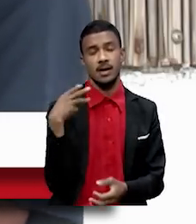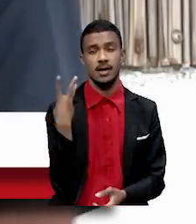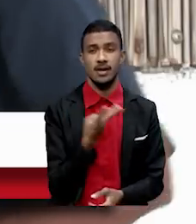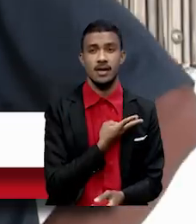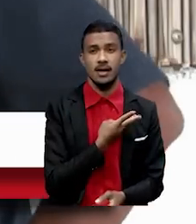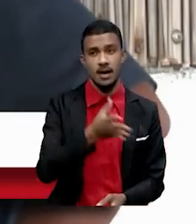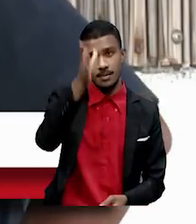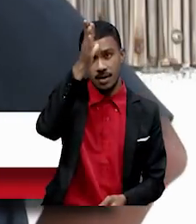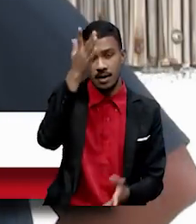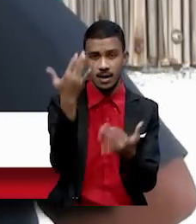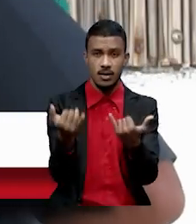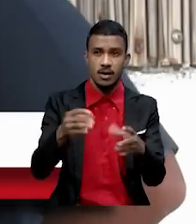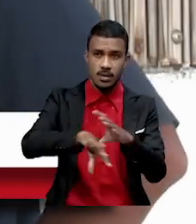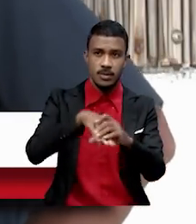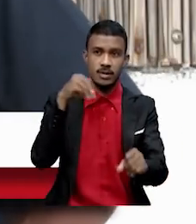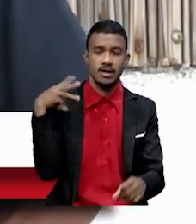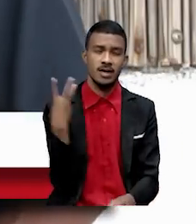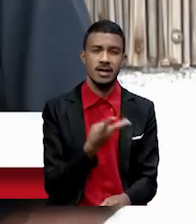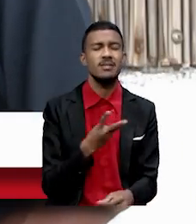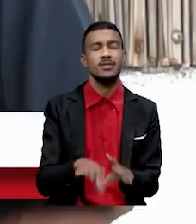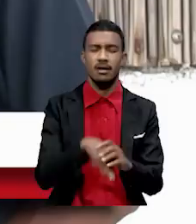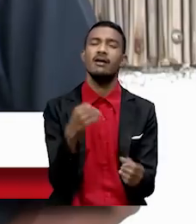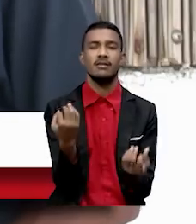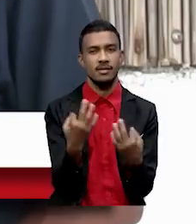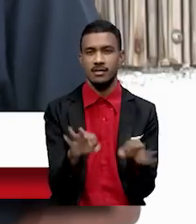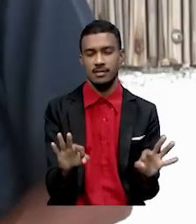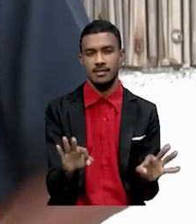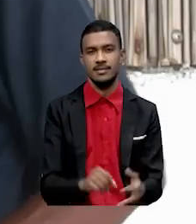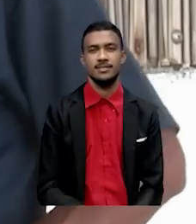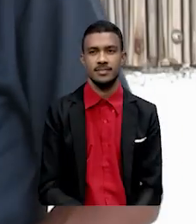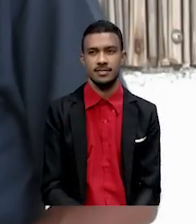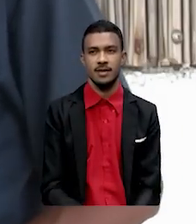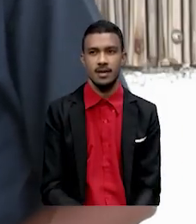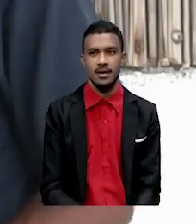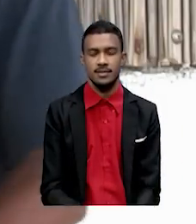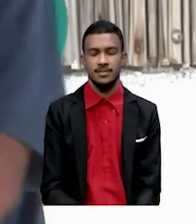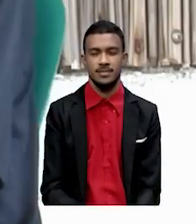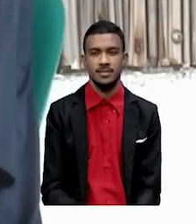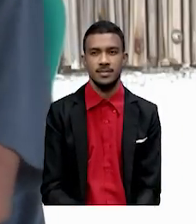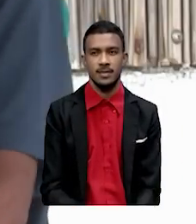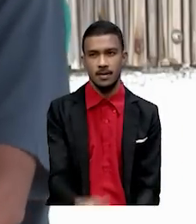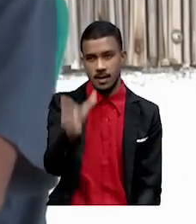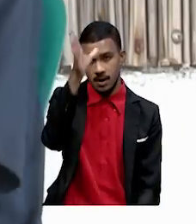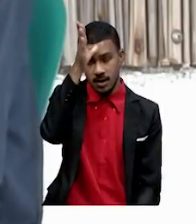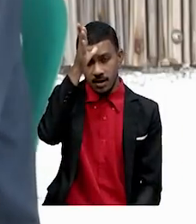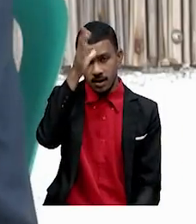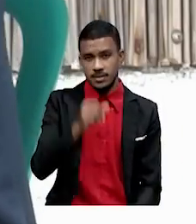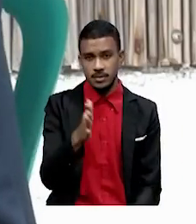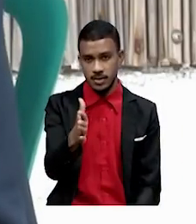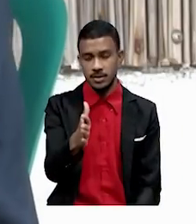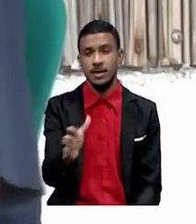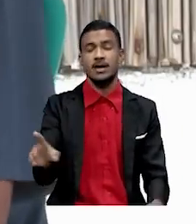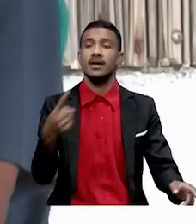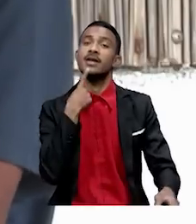agar be, agar ni saya tanya itu musuh ni saya utona, ah saya utona. Ini kata sa, saya